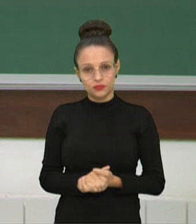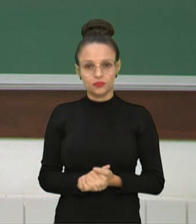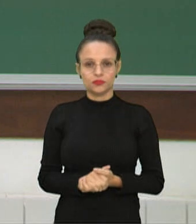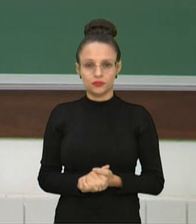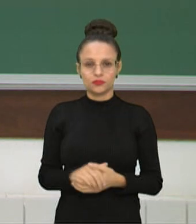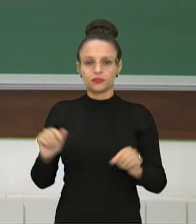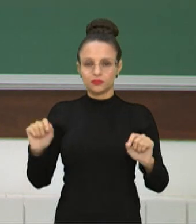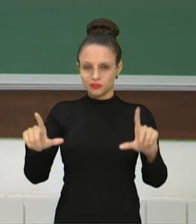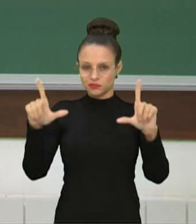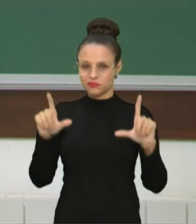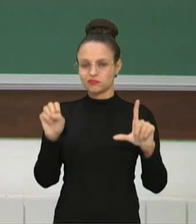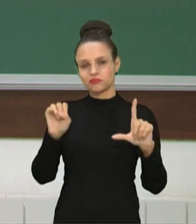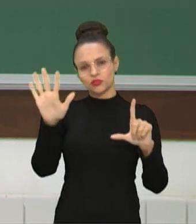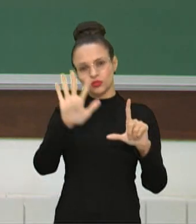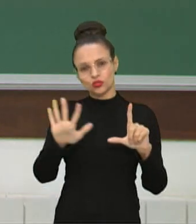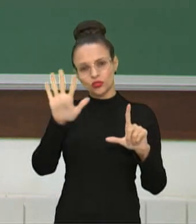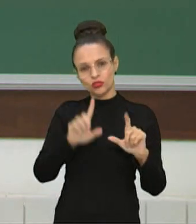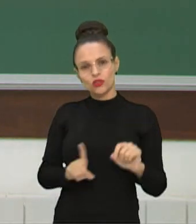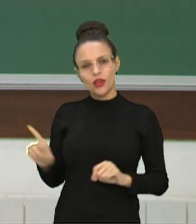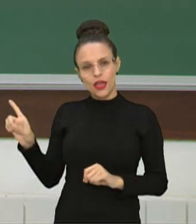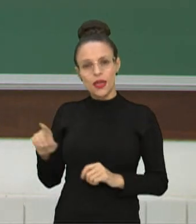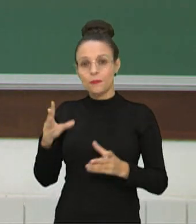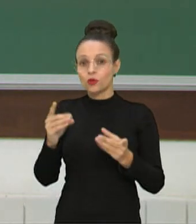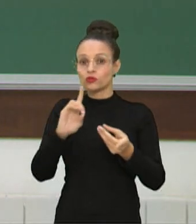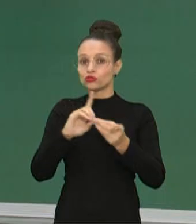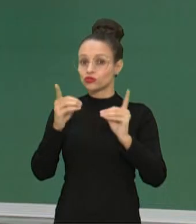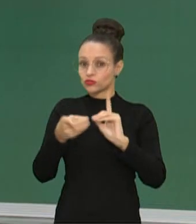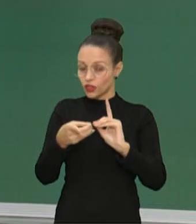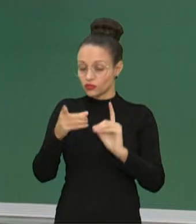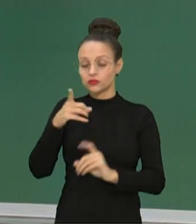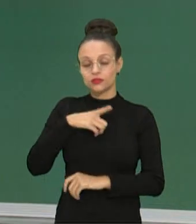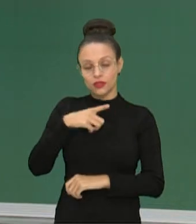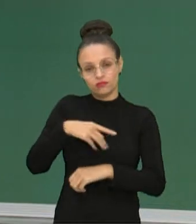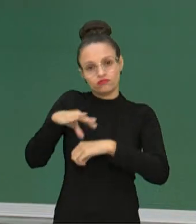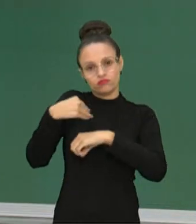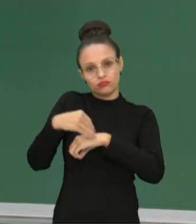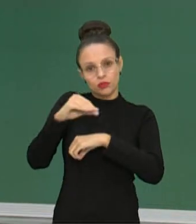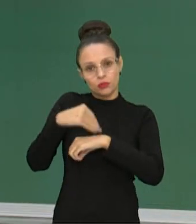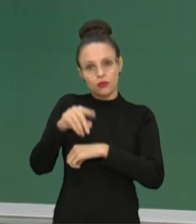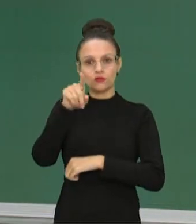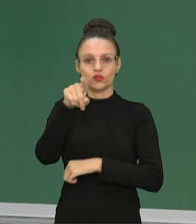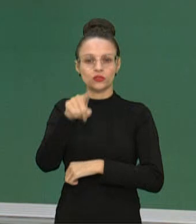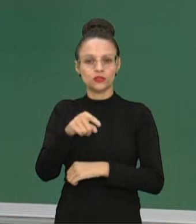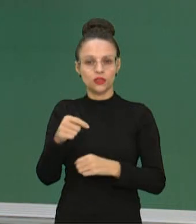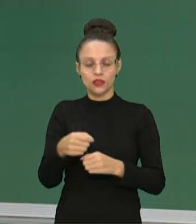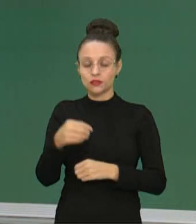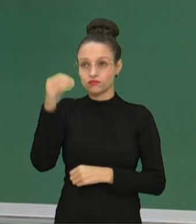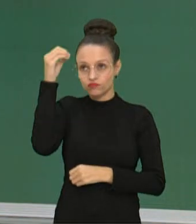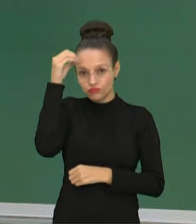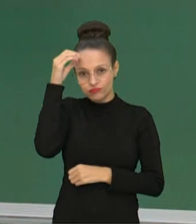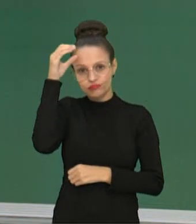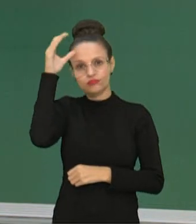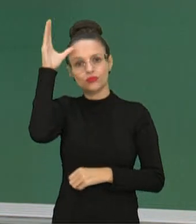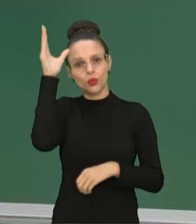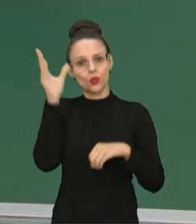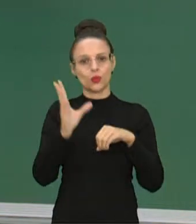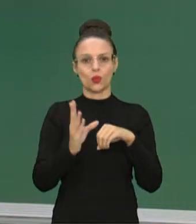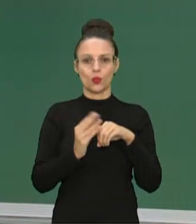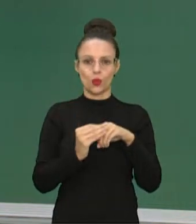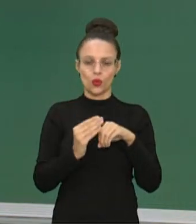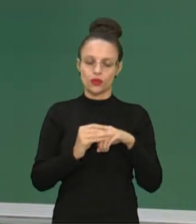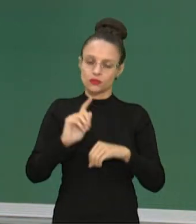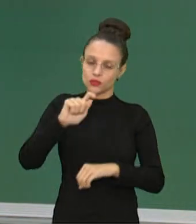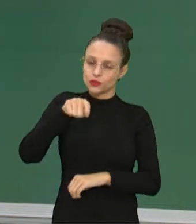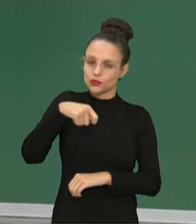essa charge é bastante didática para você ampliar os seus conhecimentos